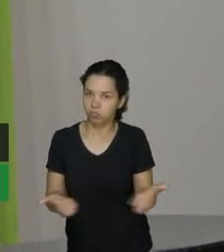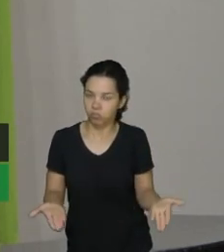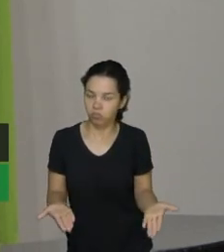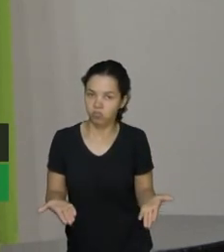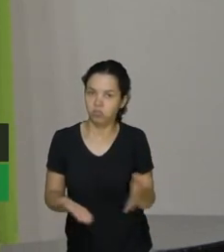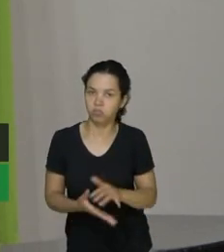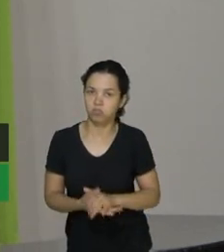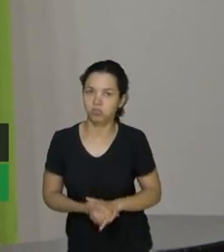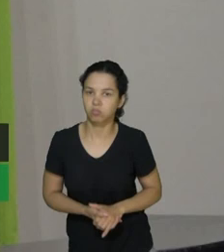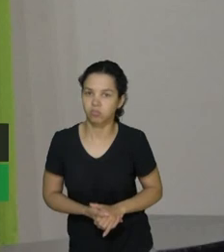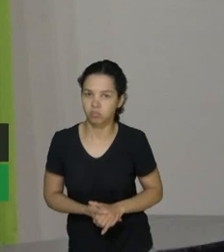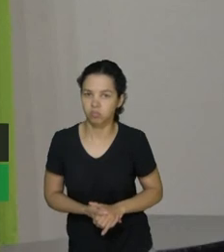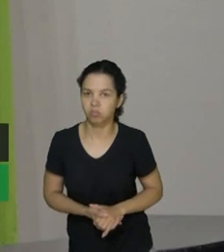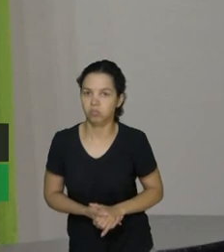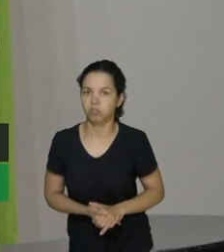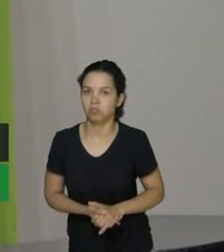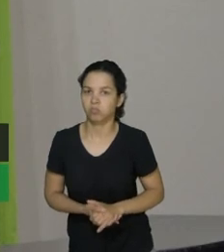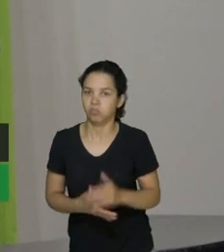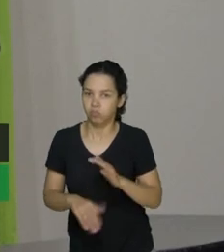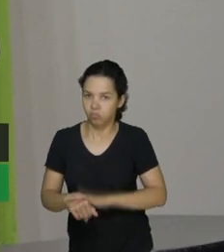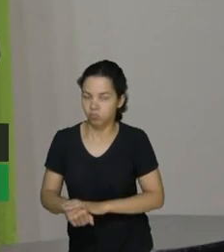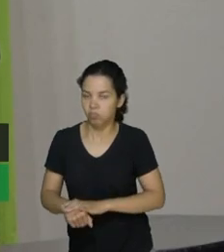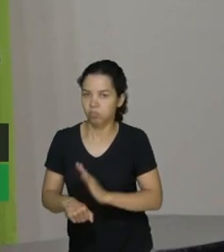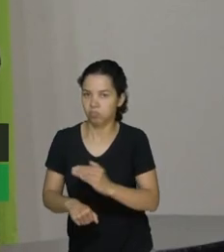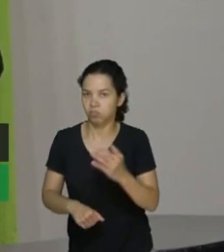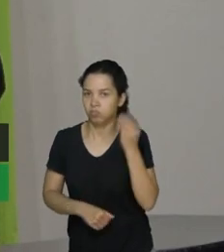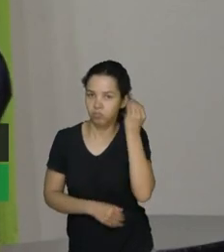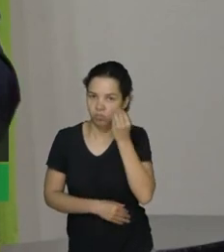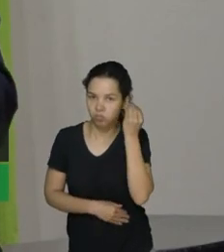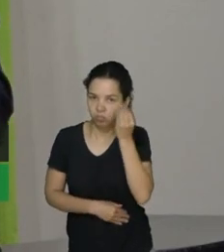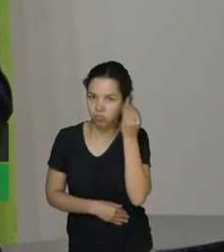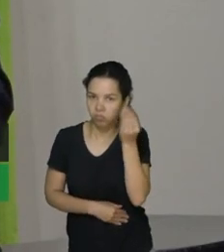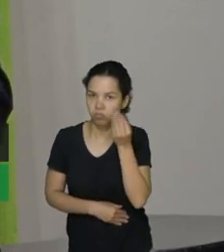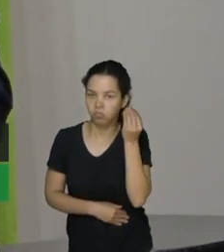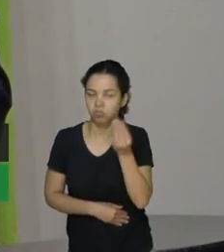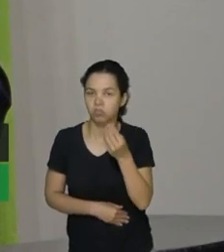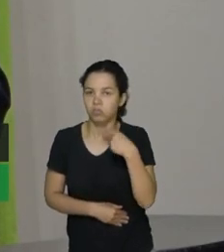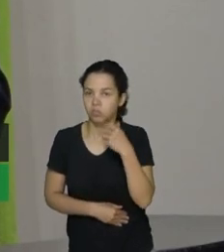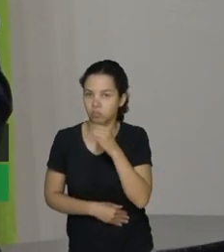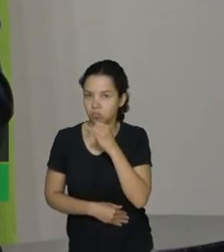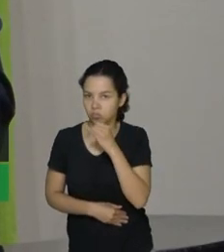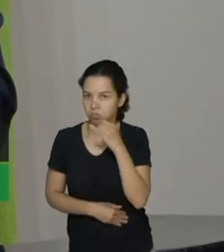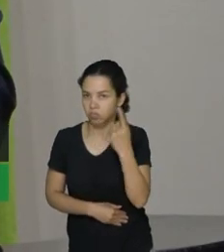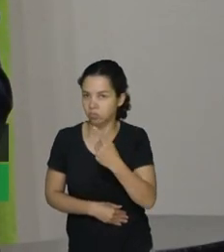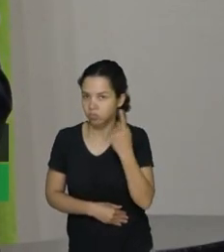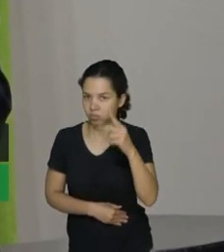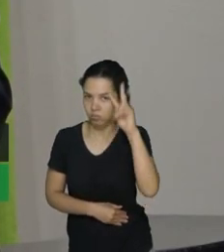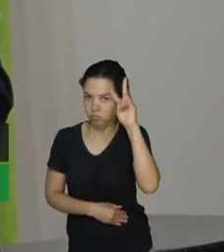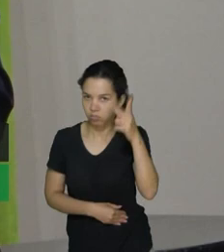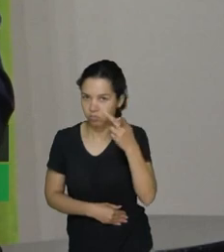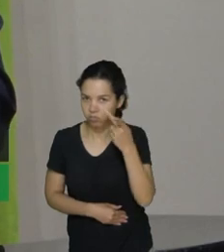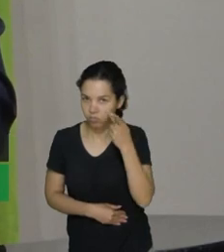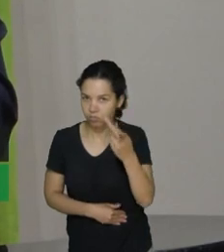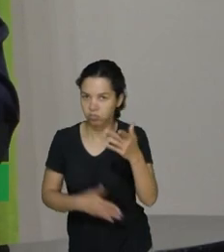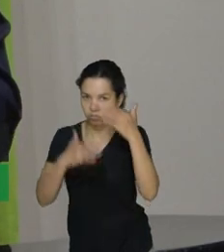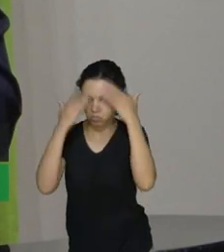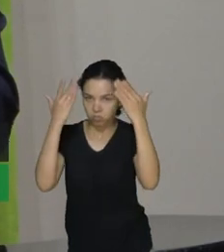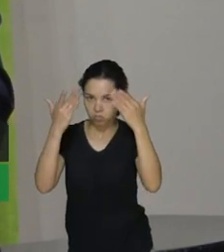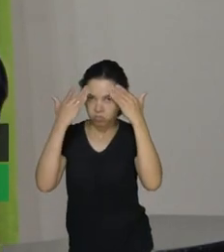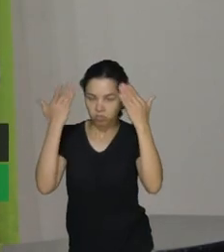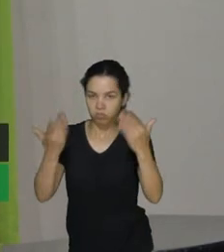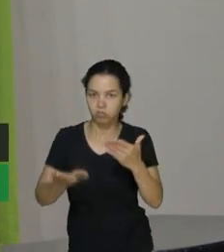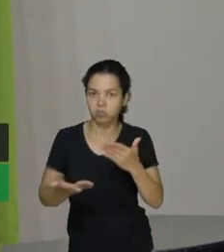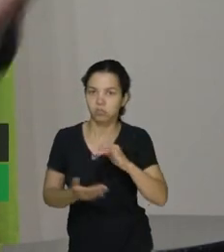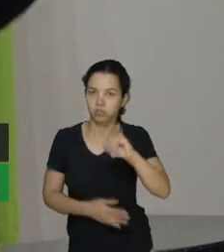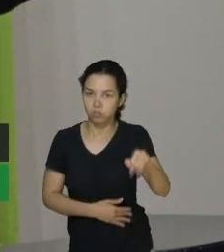que têm muito mais experiência do que eu, a exemplo do deputado Milton Obos, do Zé Milton Schaefer, do